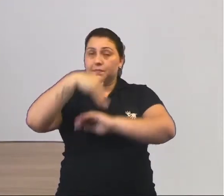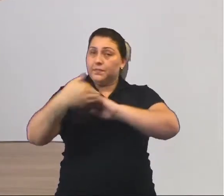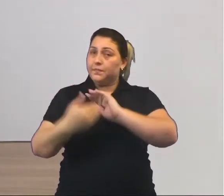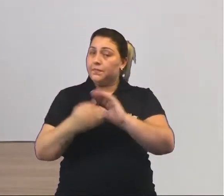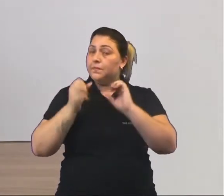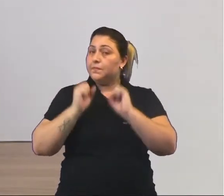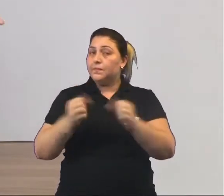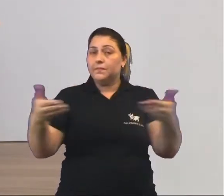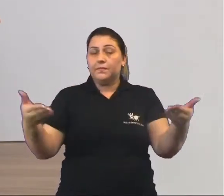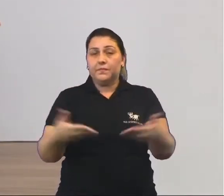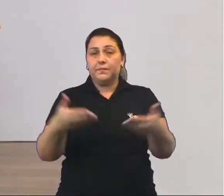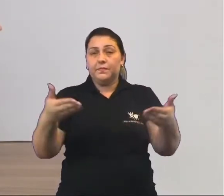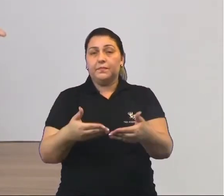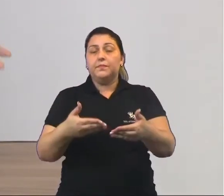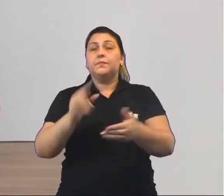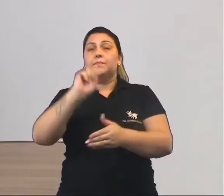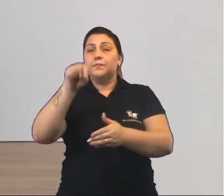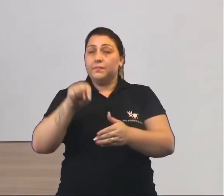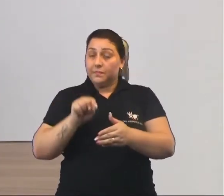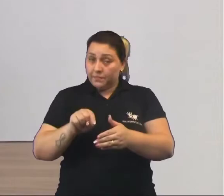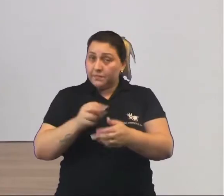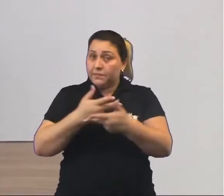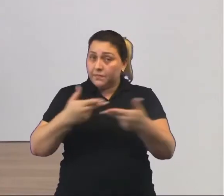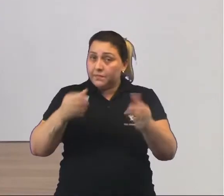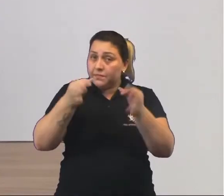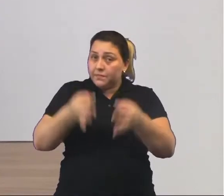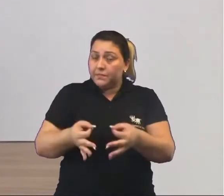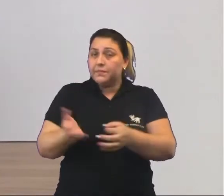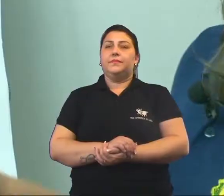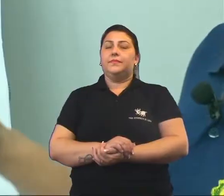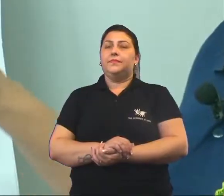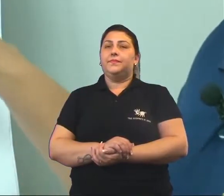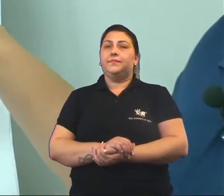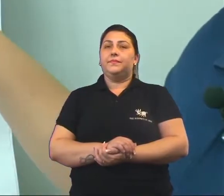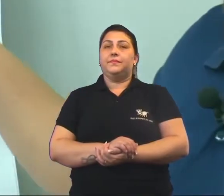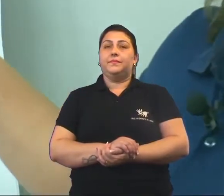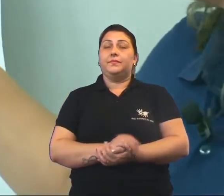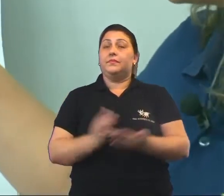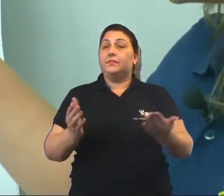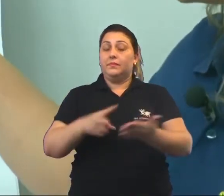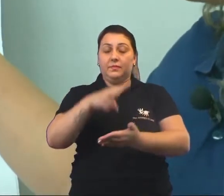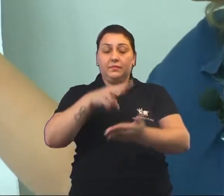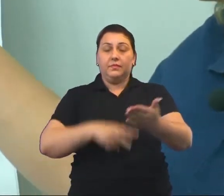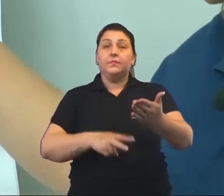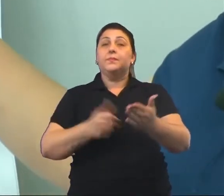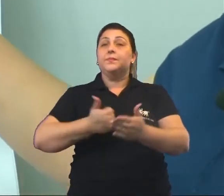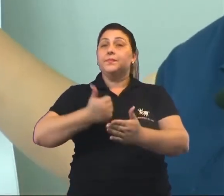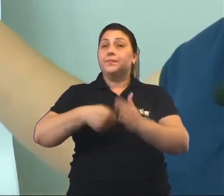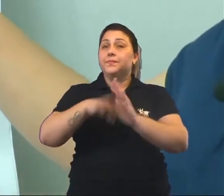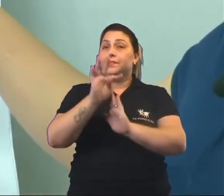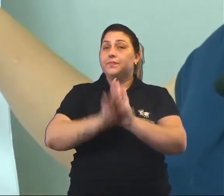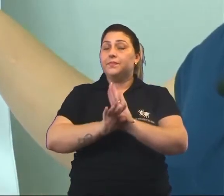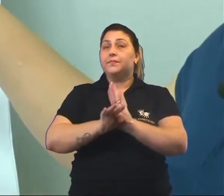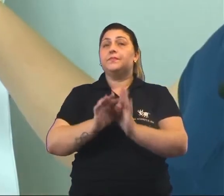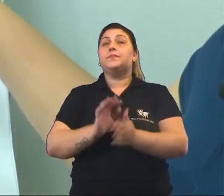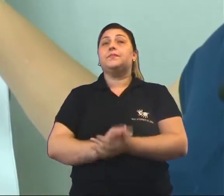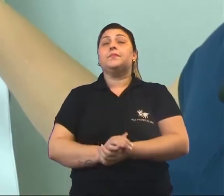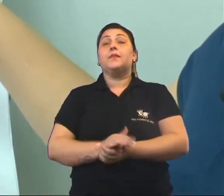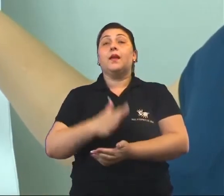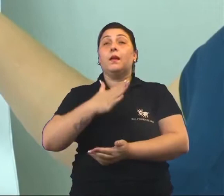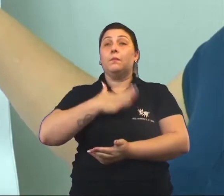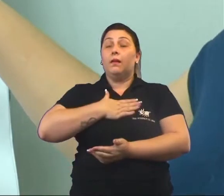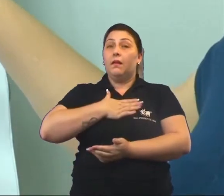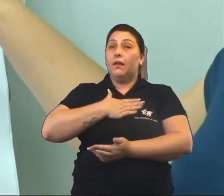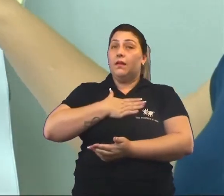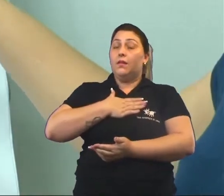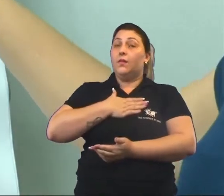o que podemos hoje sobre esse ponto, certinho? Então vamos lá. Vamos então à leitura do nosso primeiro texto. Minha